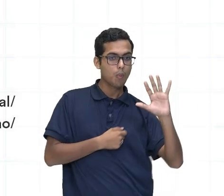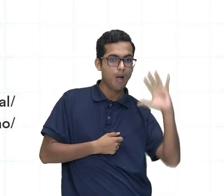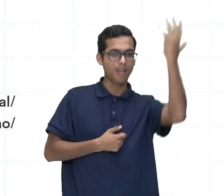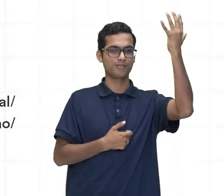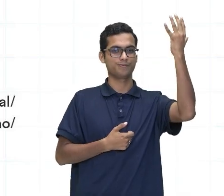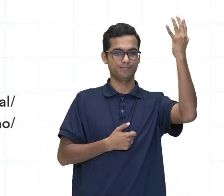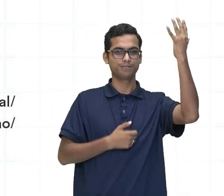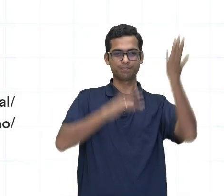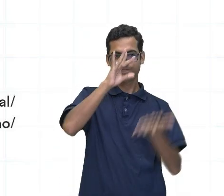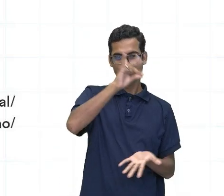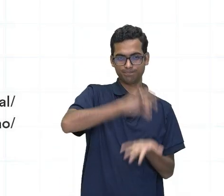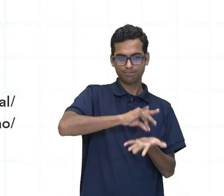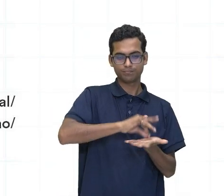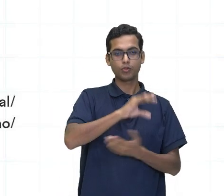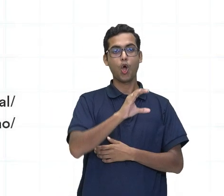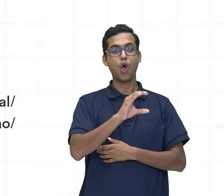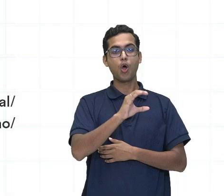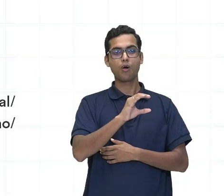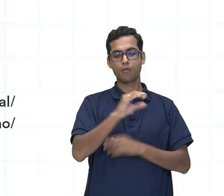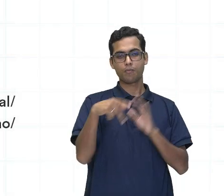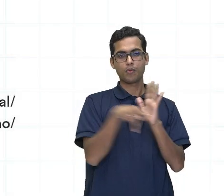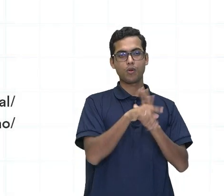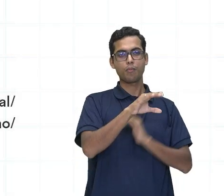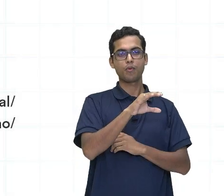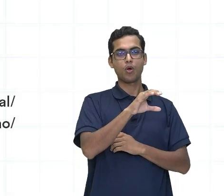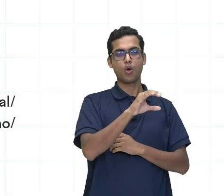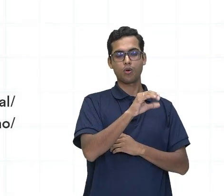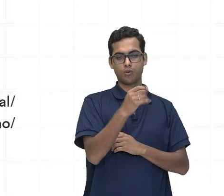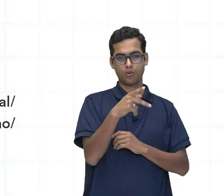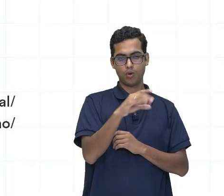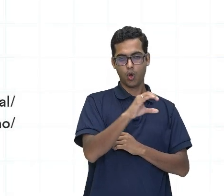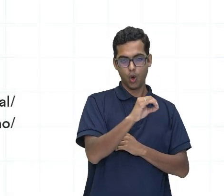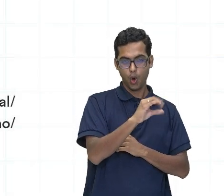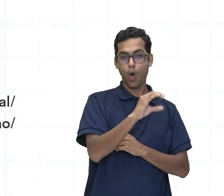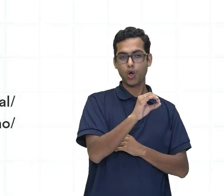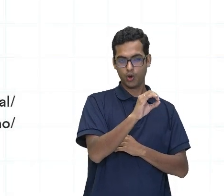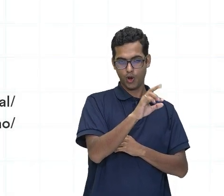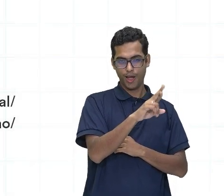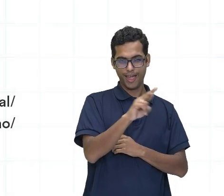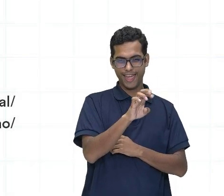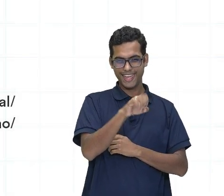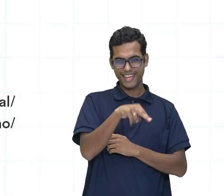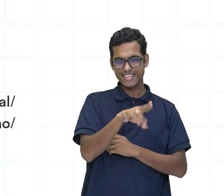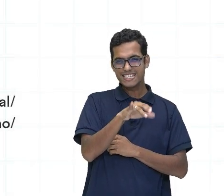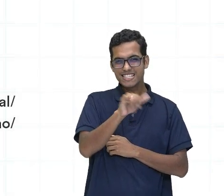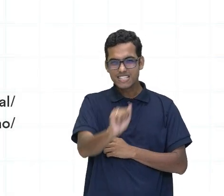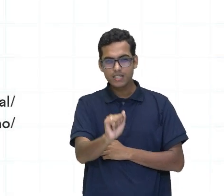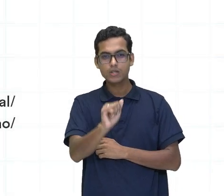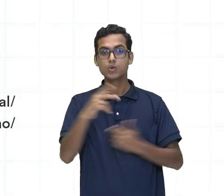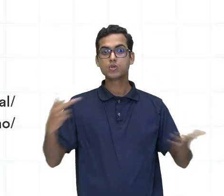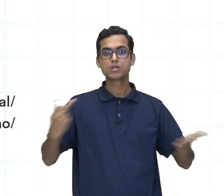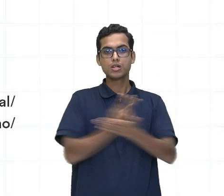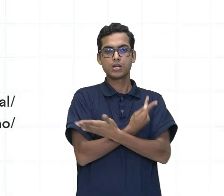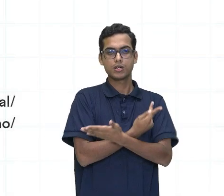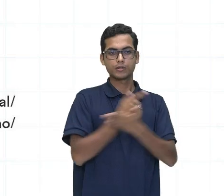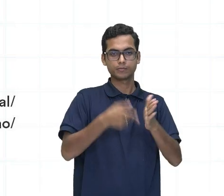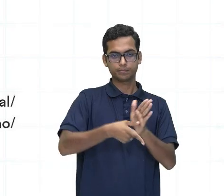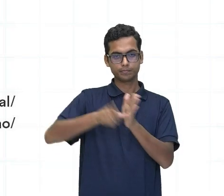ocorrência, aquilo que acontece em decorrência de eventos exteriores, tá bom? Então, percebam que o fato,